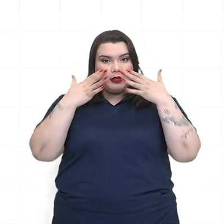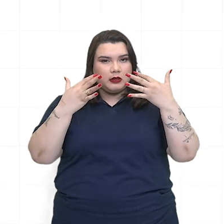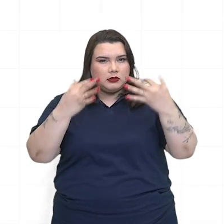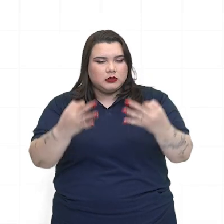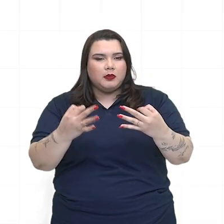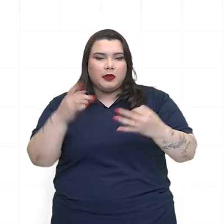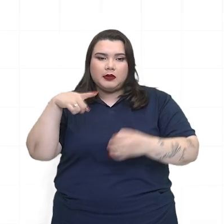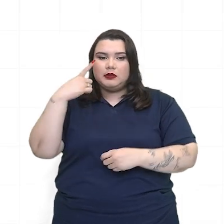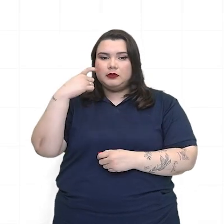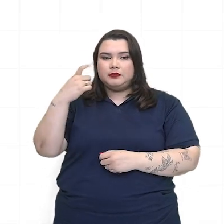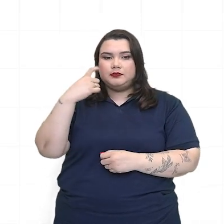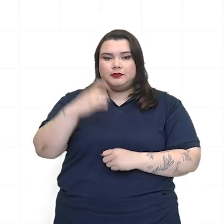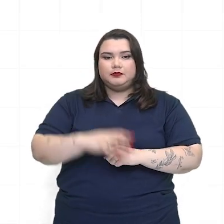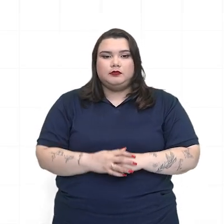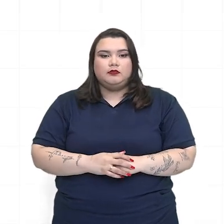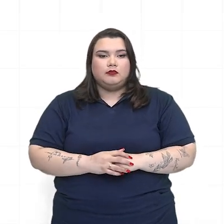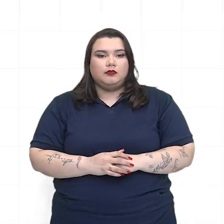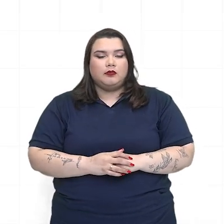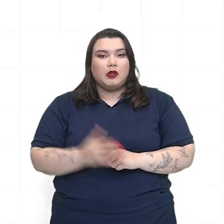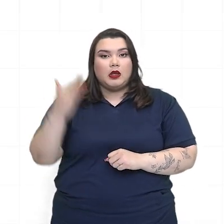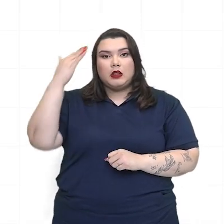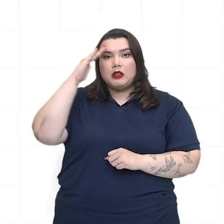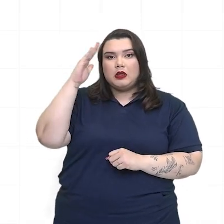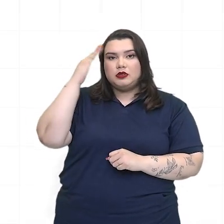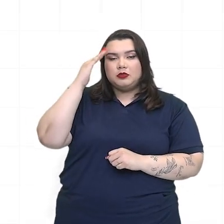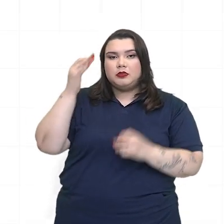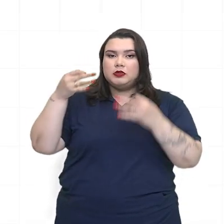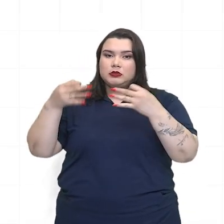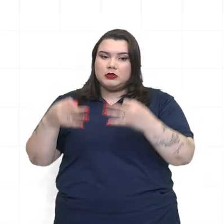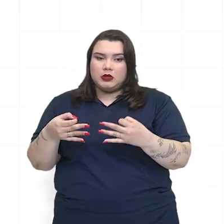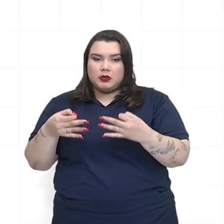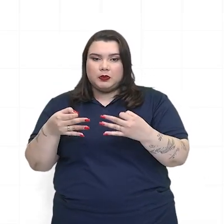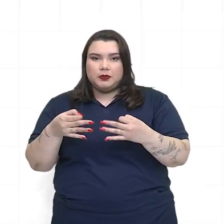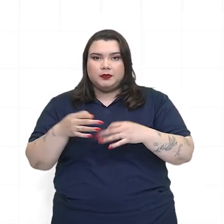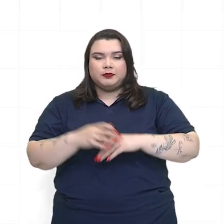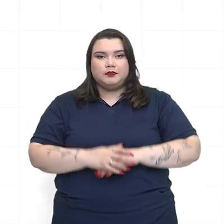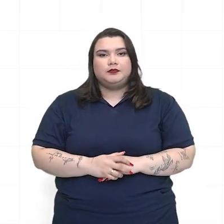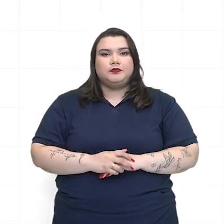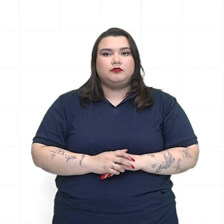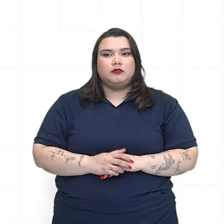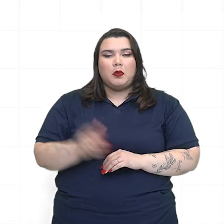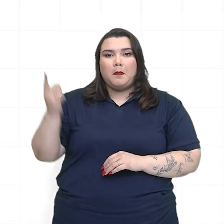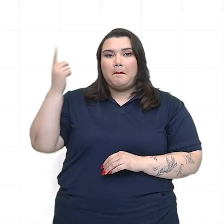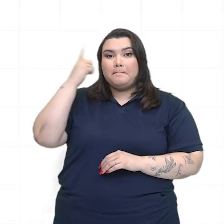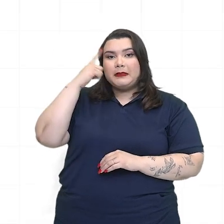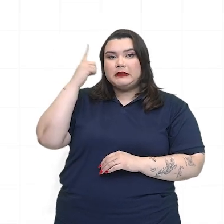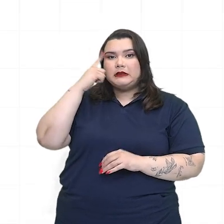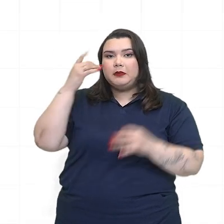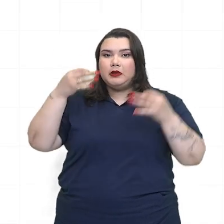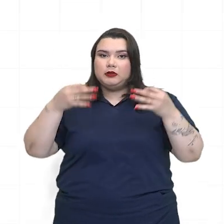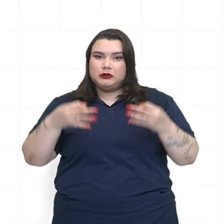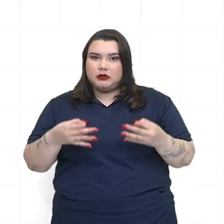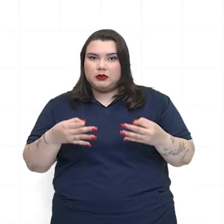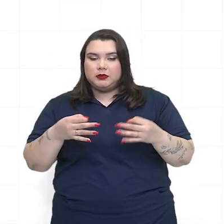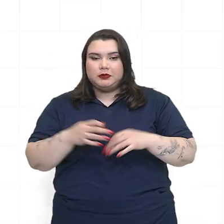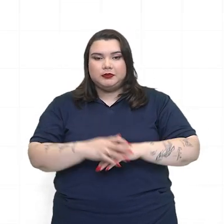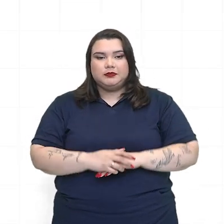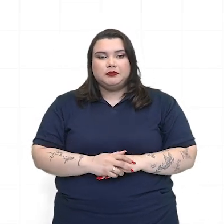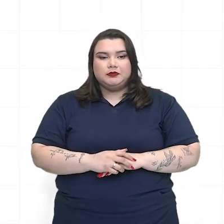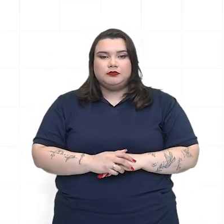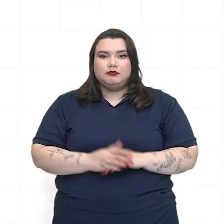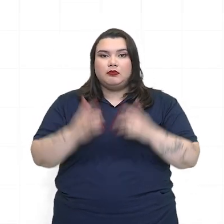muito interessantes, o entendimento correto, o pensamento